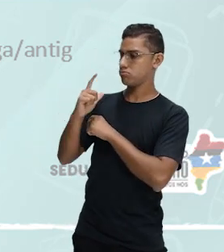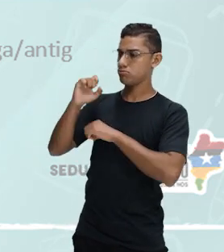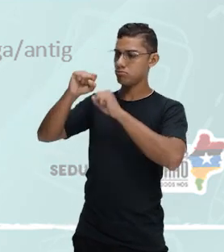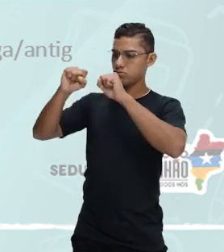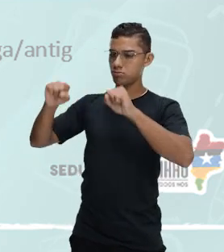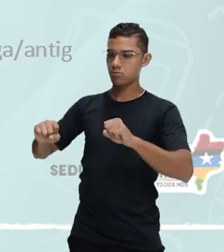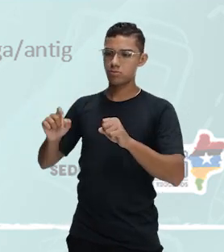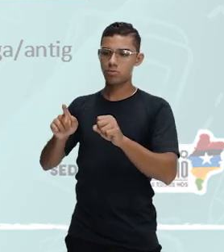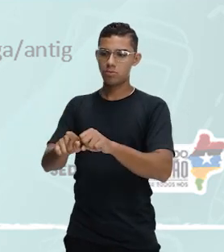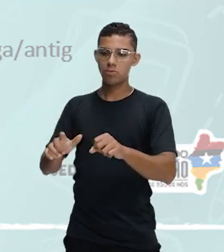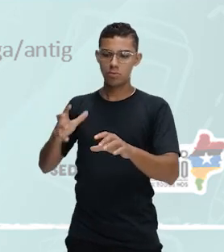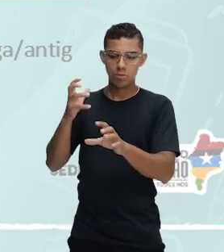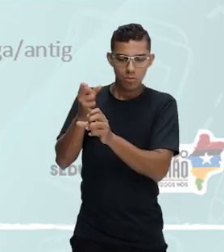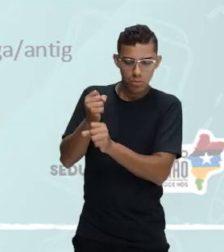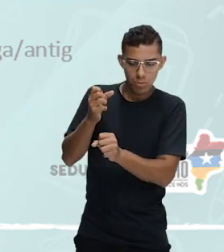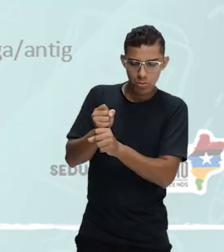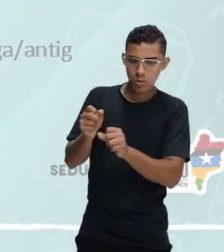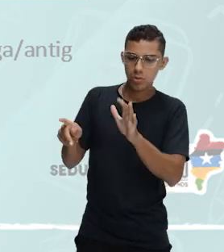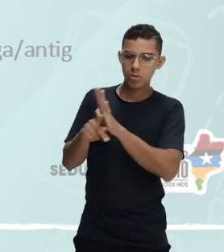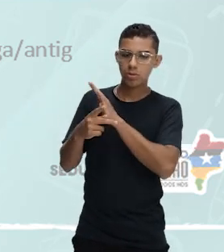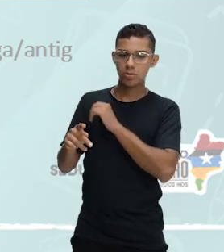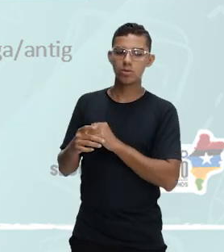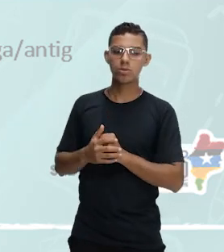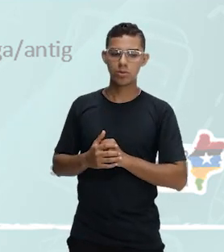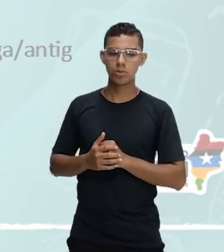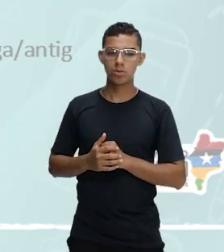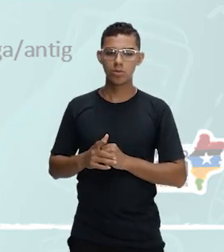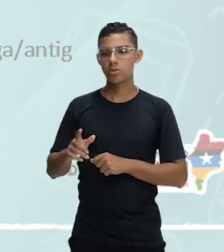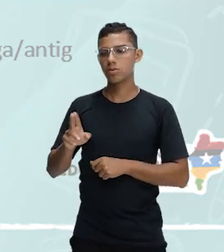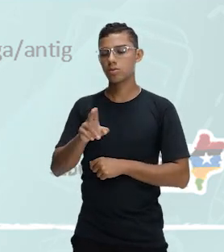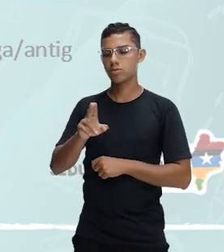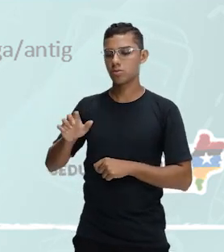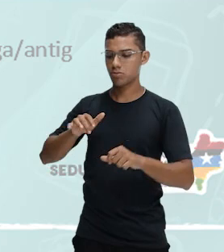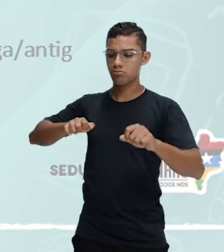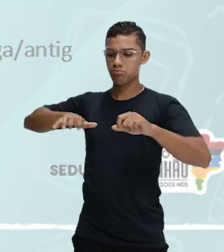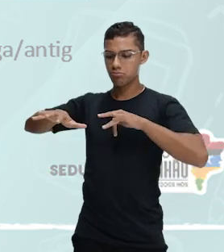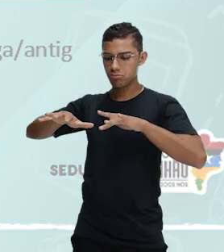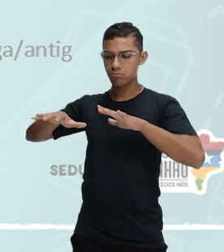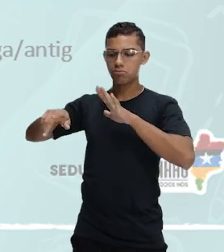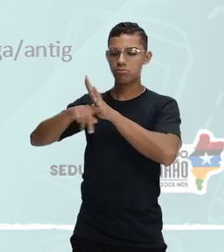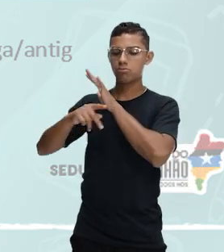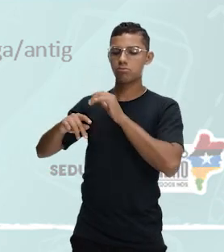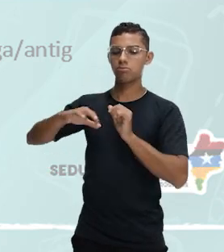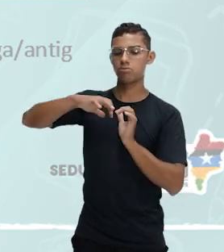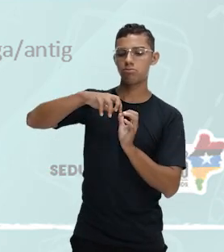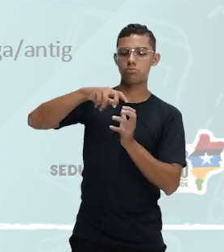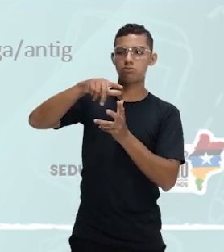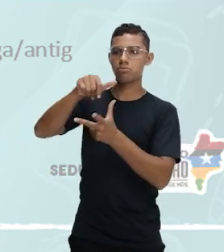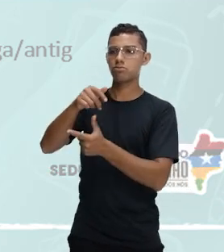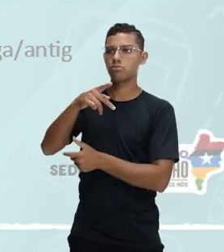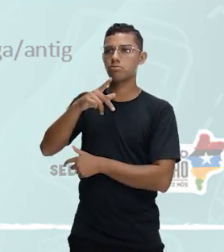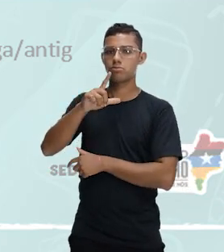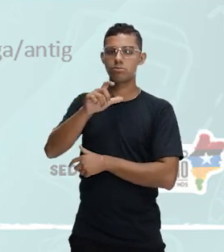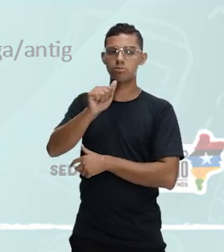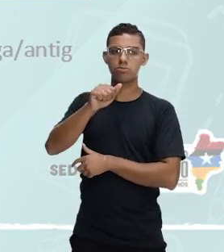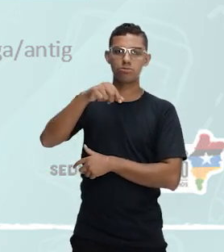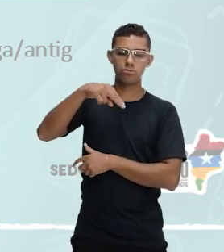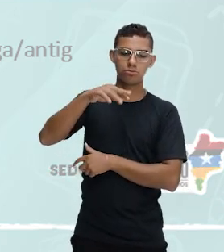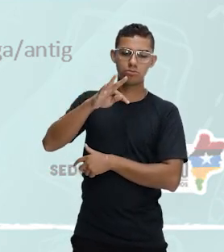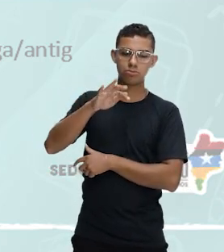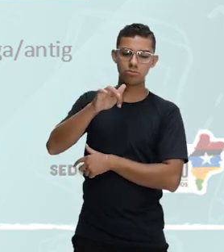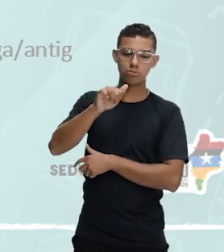permitiam calcular, né, ou predizer o movimento dos planetas com